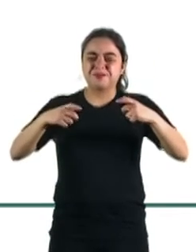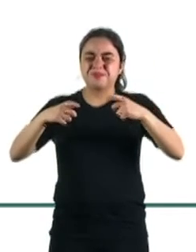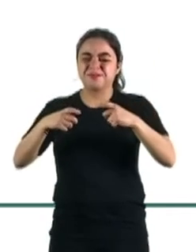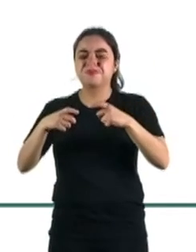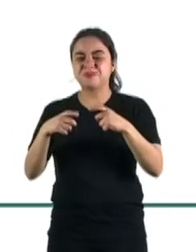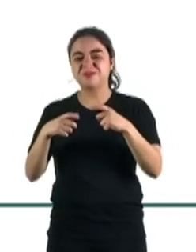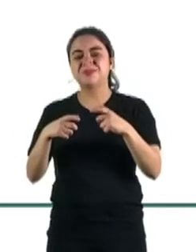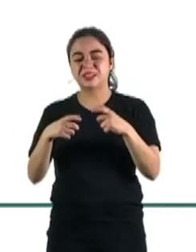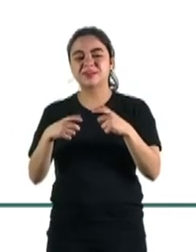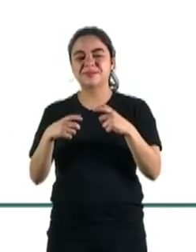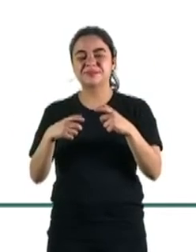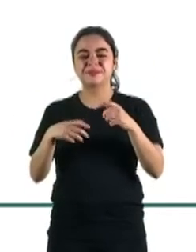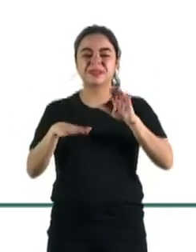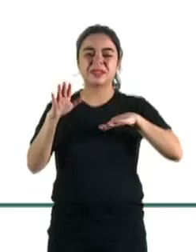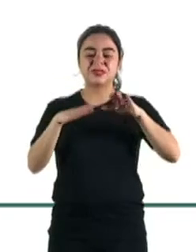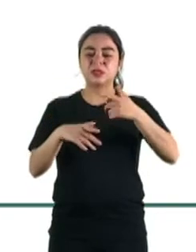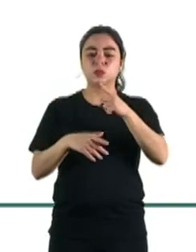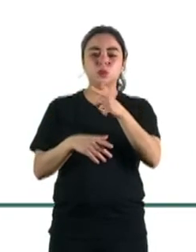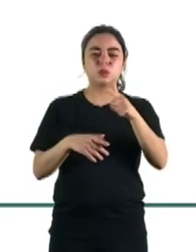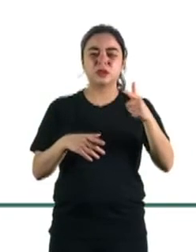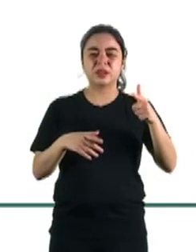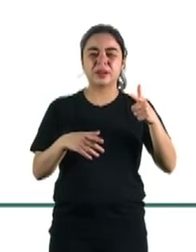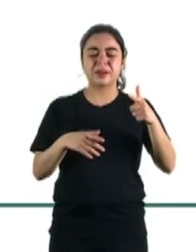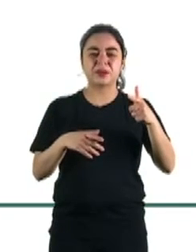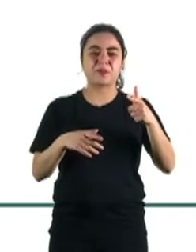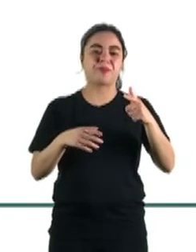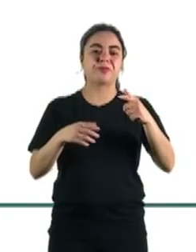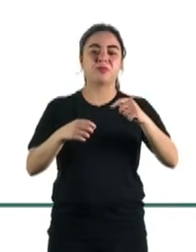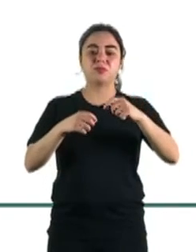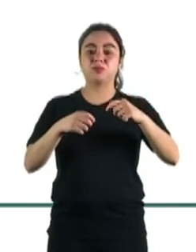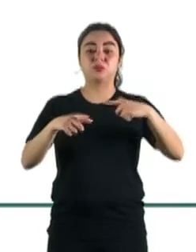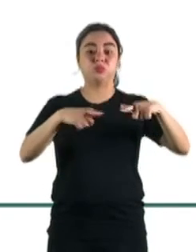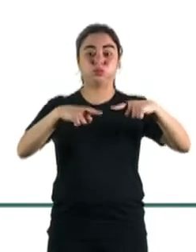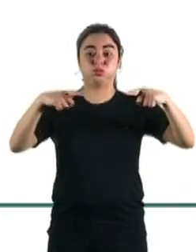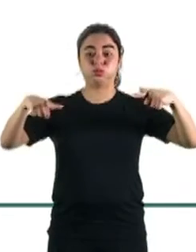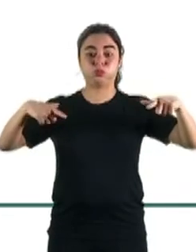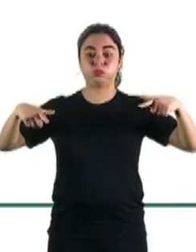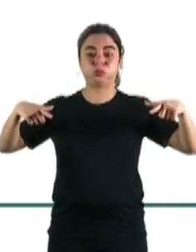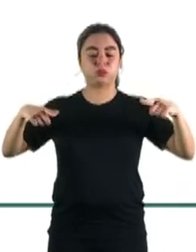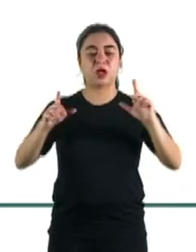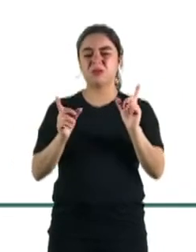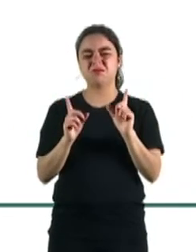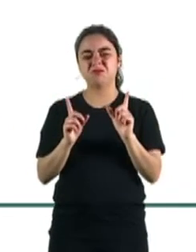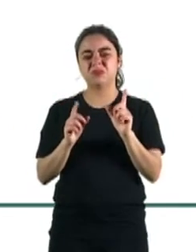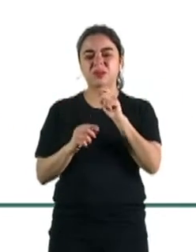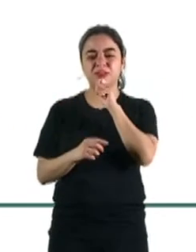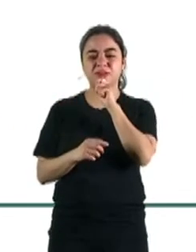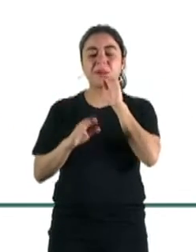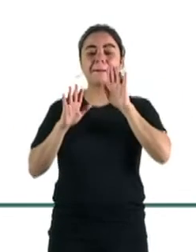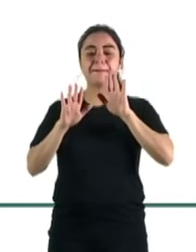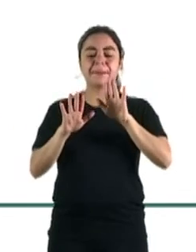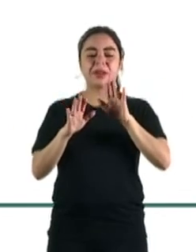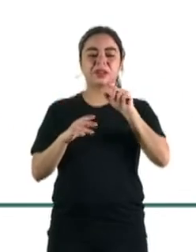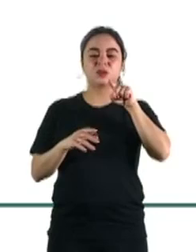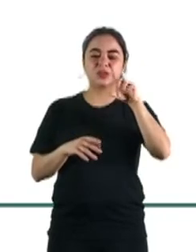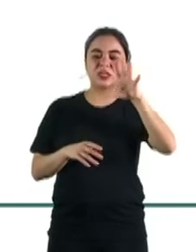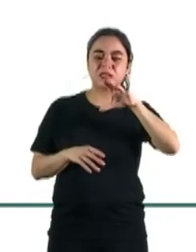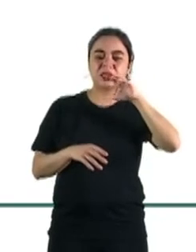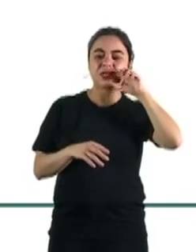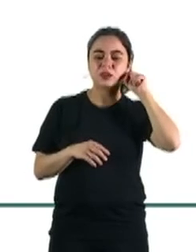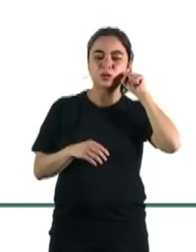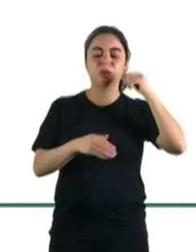reduzido, né? Não há assim um grande mercado para isso. O que está acontecendo quando você adota